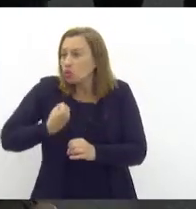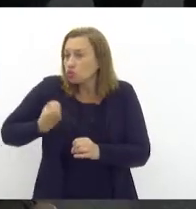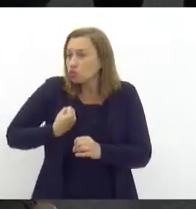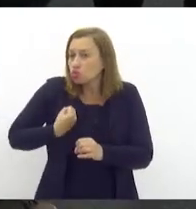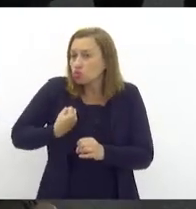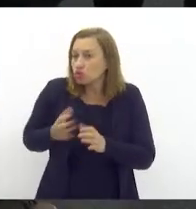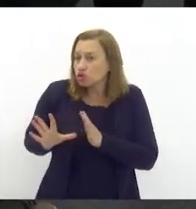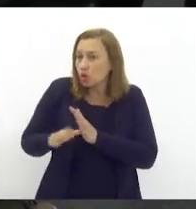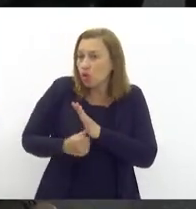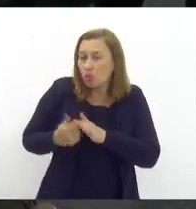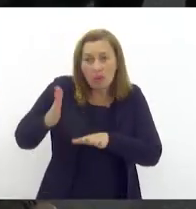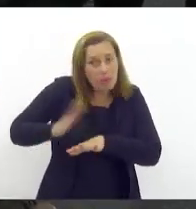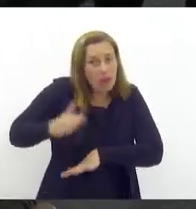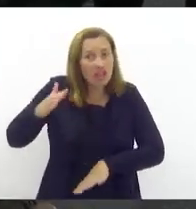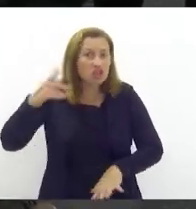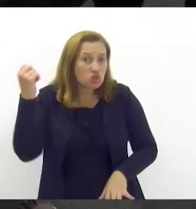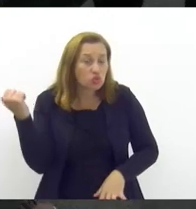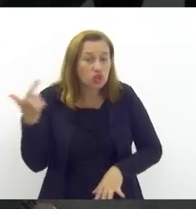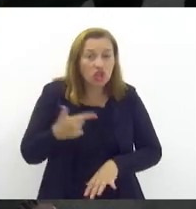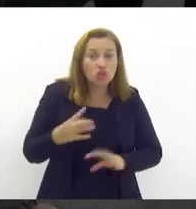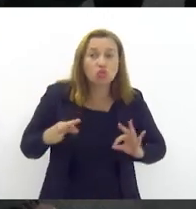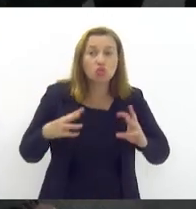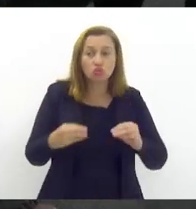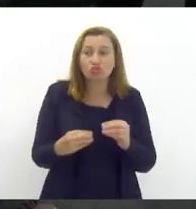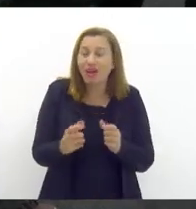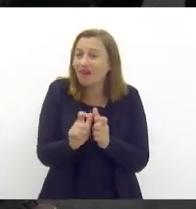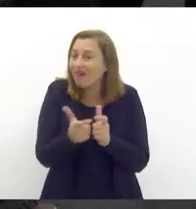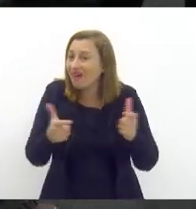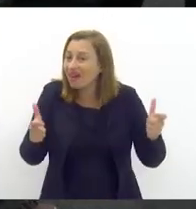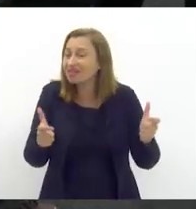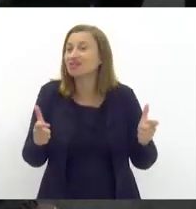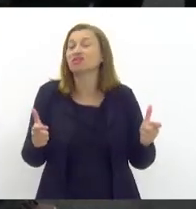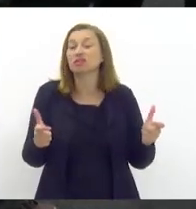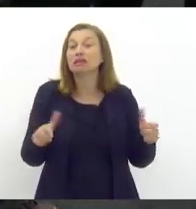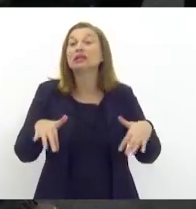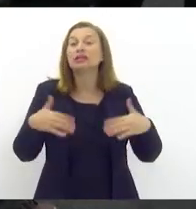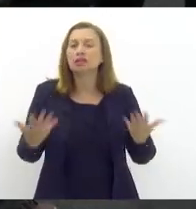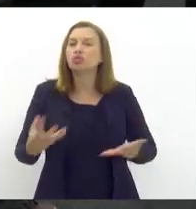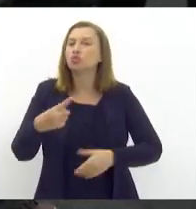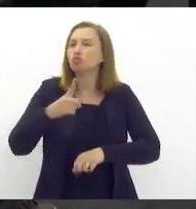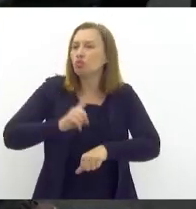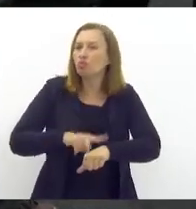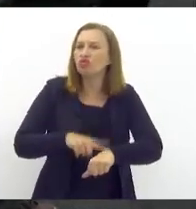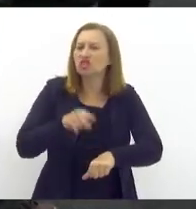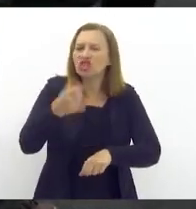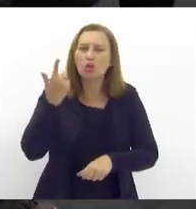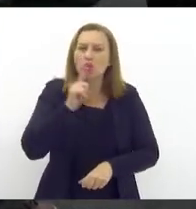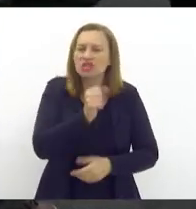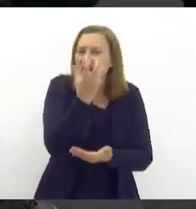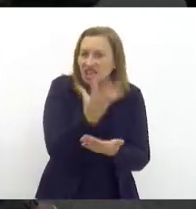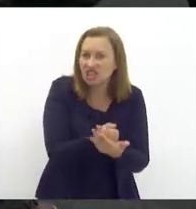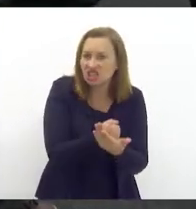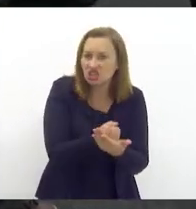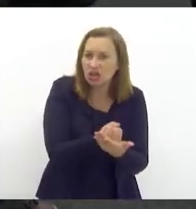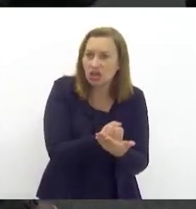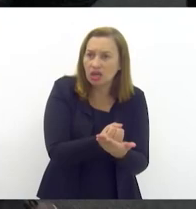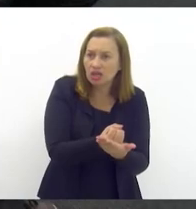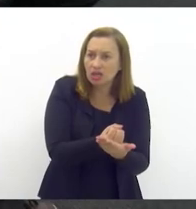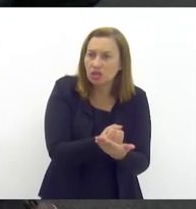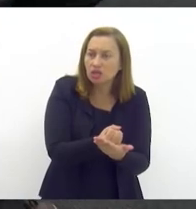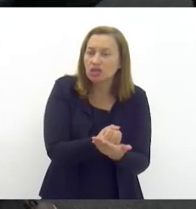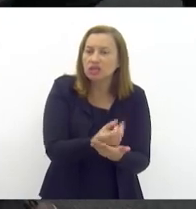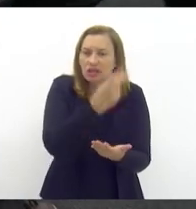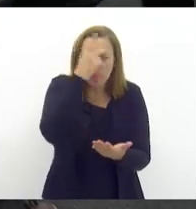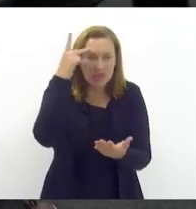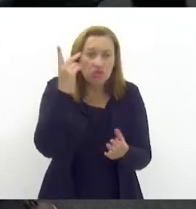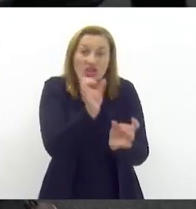nós possamos imaginar, mas é muito grande, extremamente. Então, no momento que você consegue fazer o cadastro do